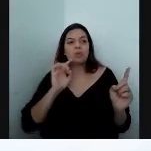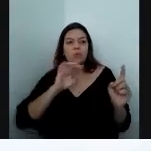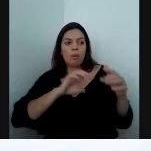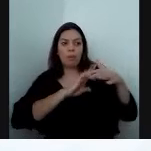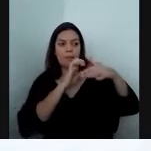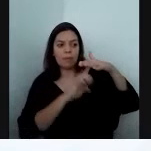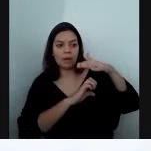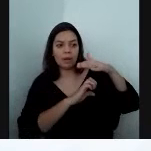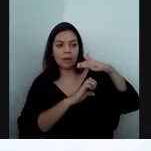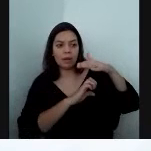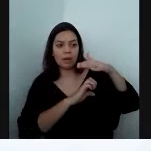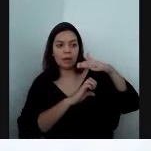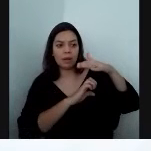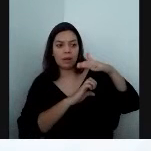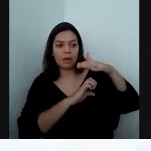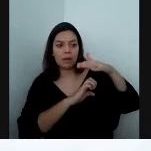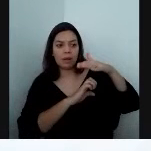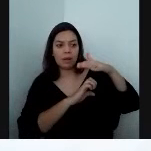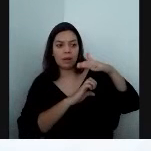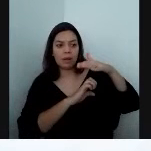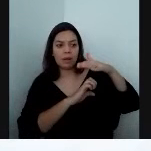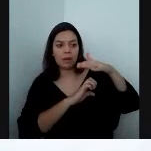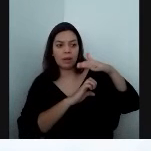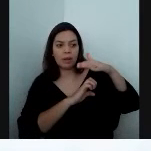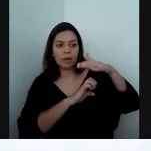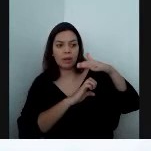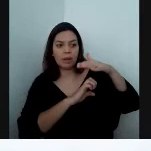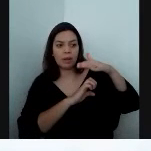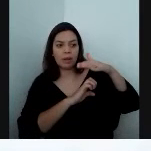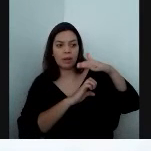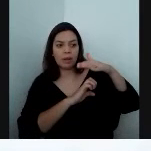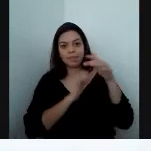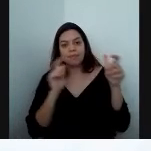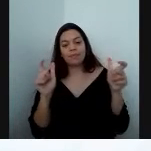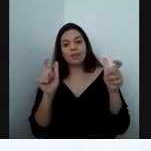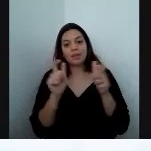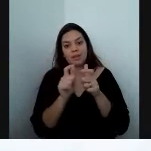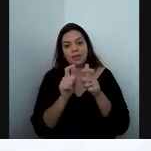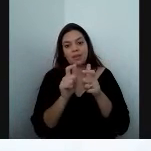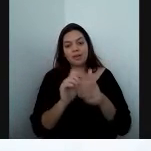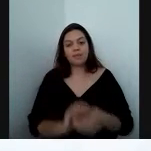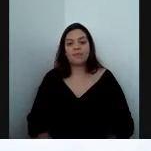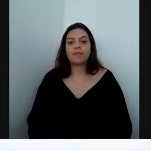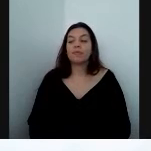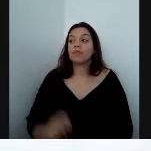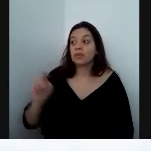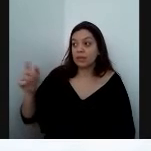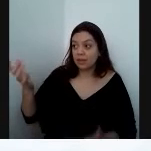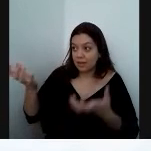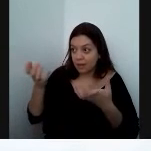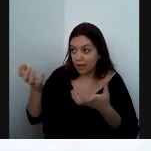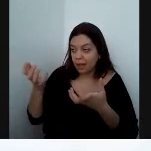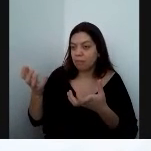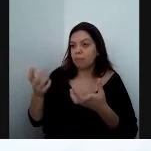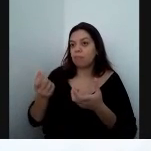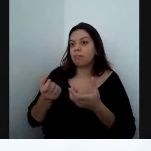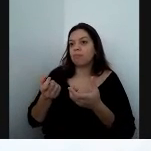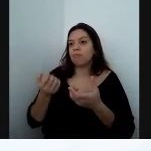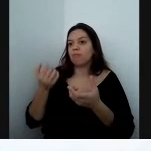Luiz, você quer deixar mais alguma mensagem aqui para nós sobre esse assunto? Olha, eu gostaria só de finalizar dizendo